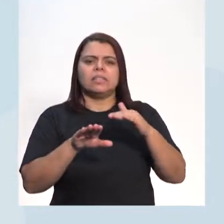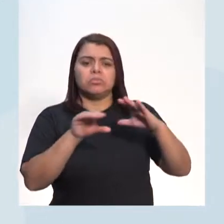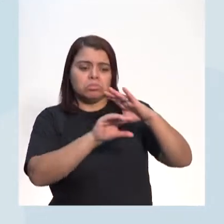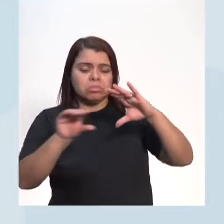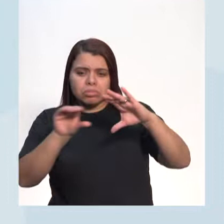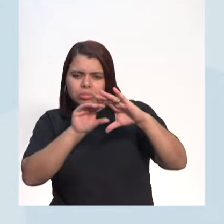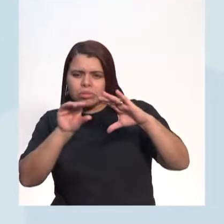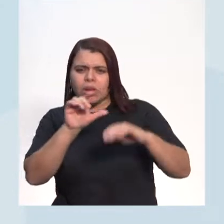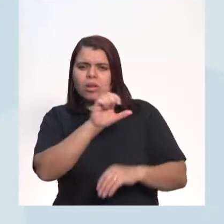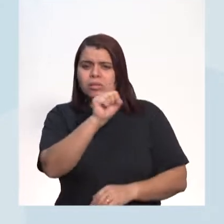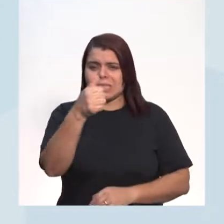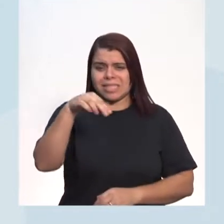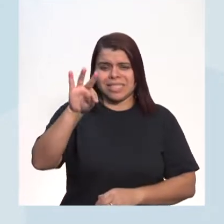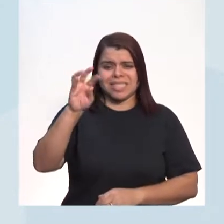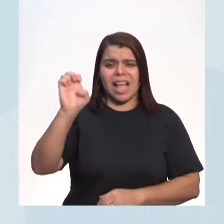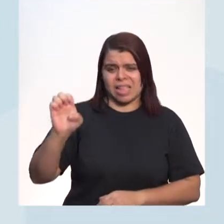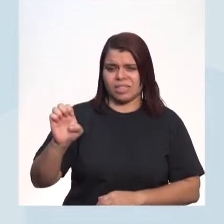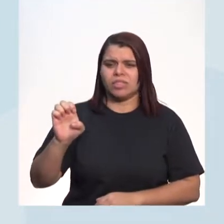de